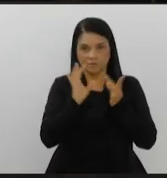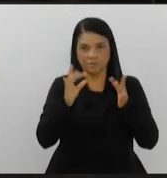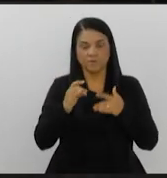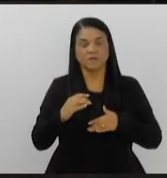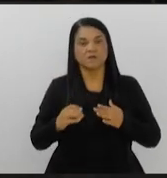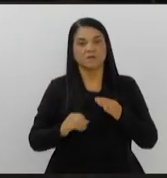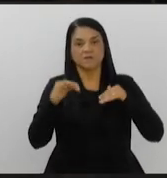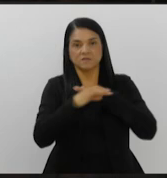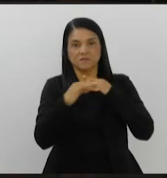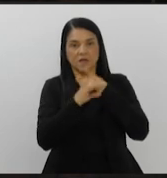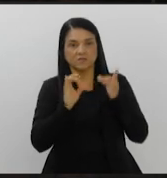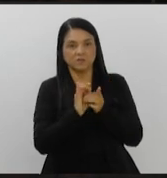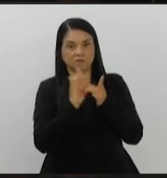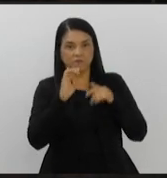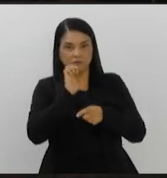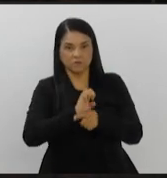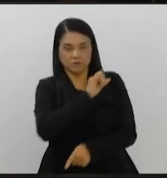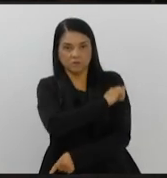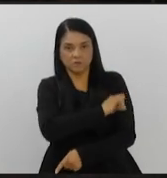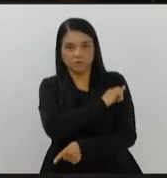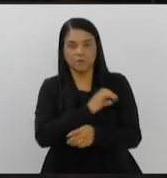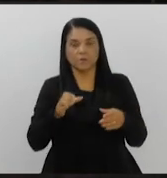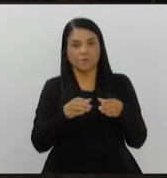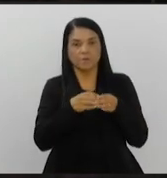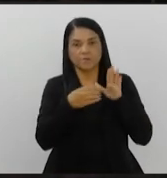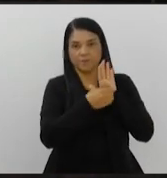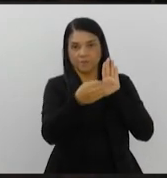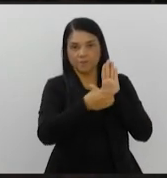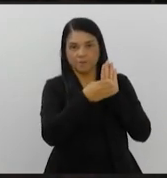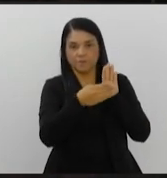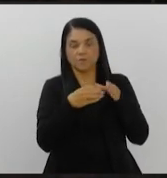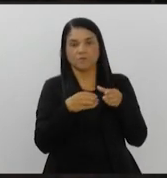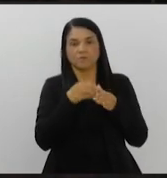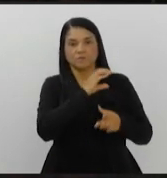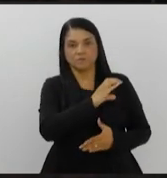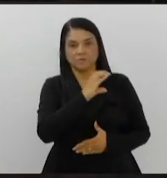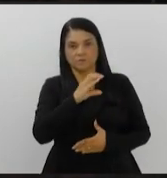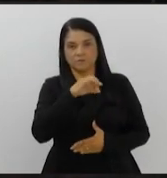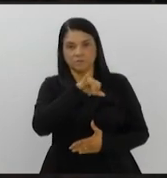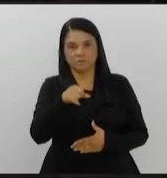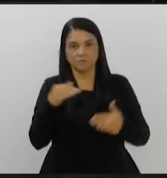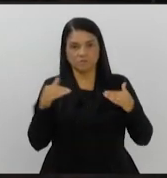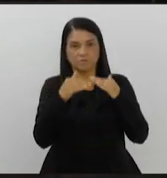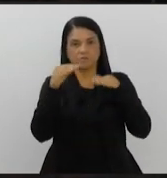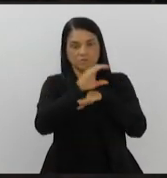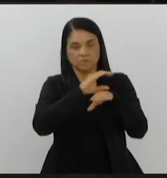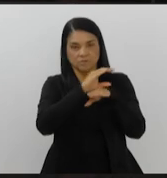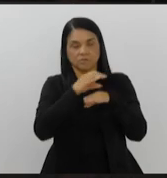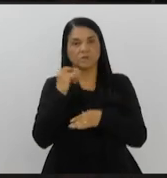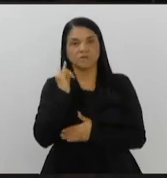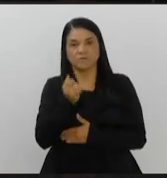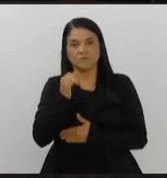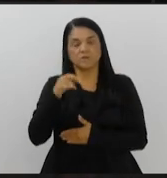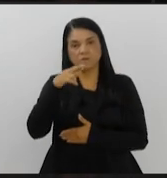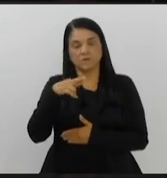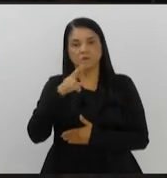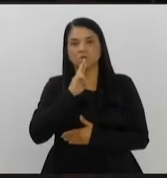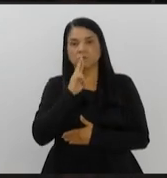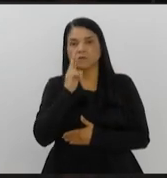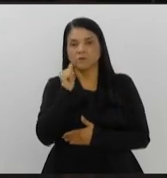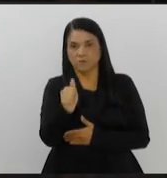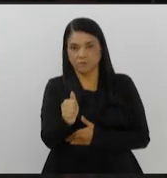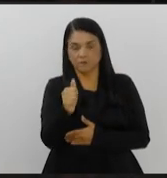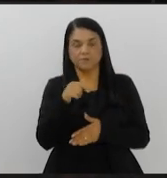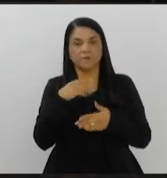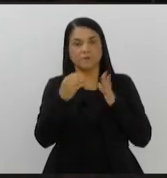Cidade Livre no âmbito do Estado do Rio de Janeiro. Pareceres das comissões. Constituição e Justiça pela Constitucionalidade, relator deputado Rodrigo Amorim. Pendente